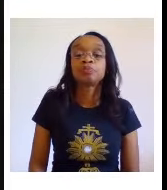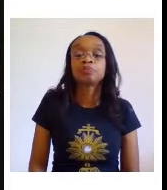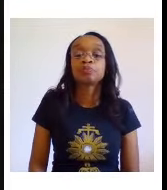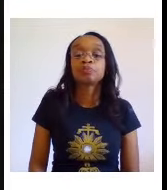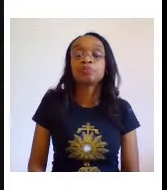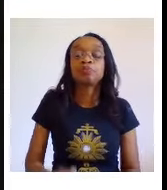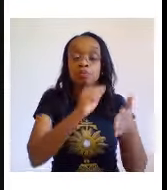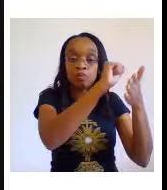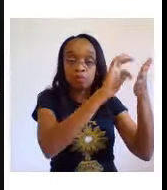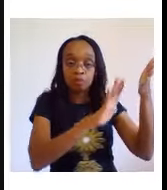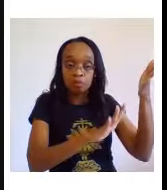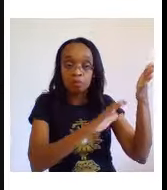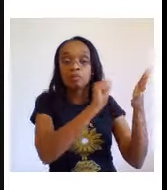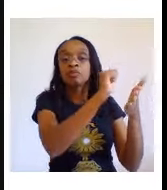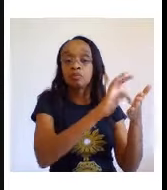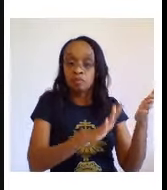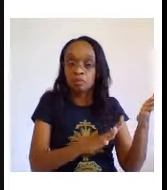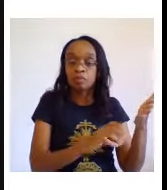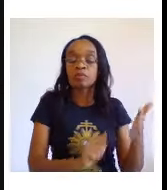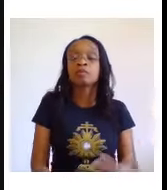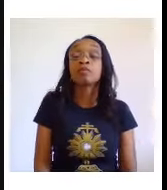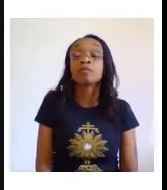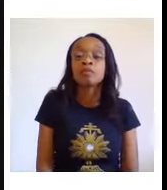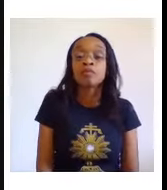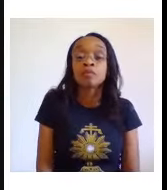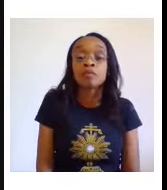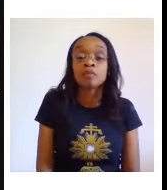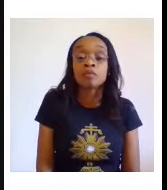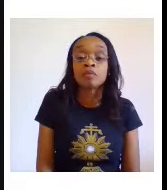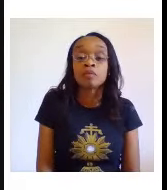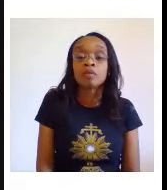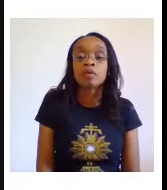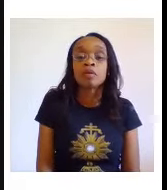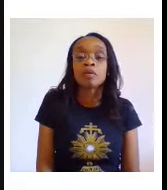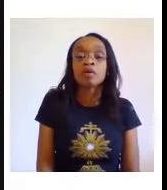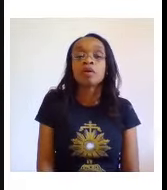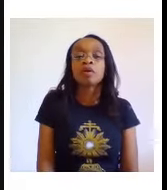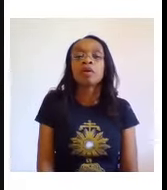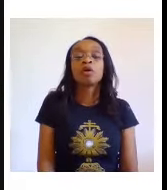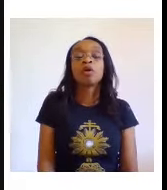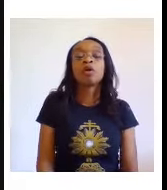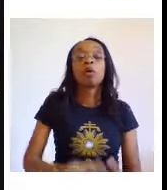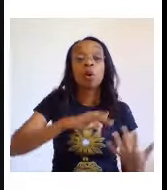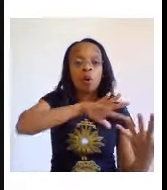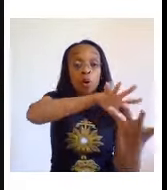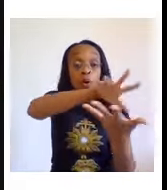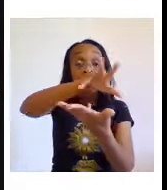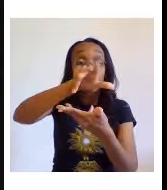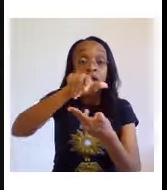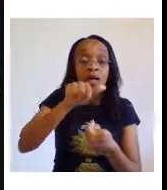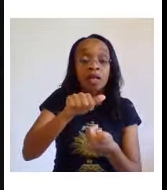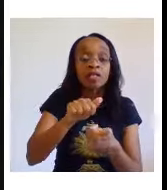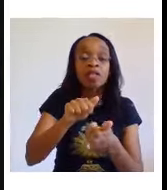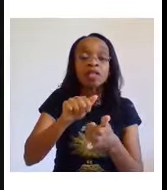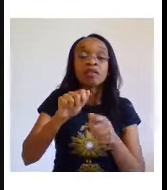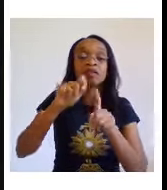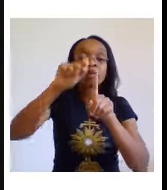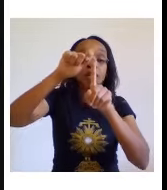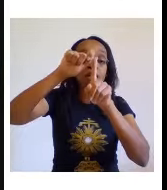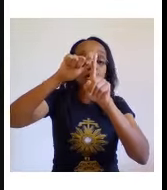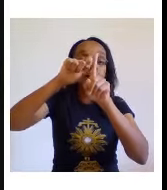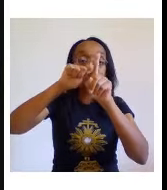dos chats aqui, sobre a causa do aquecimento global, né? O último